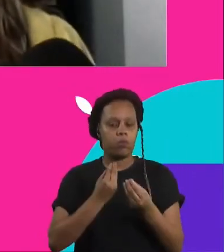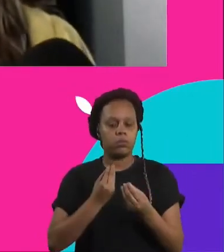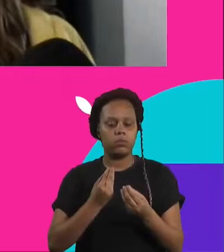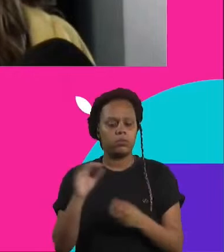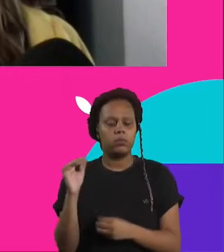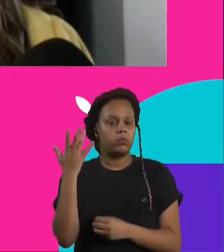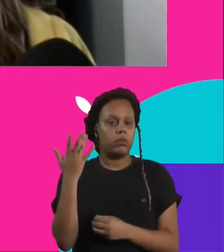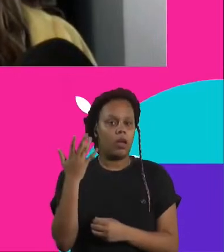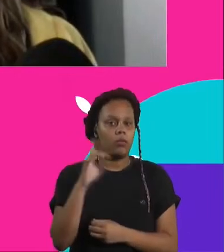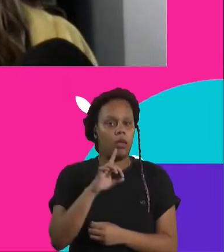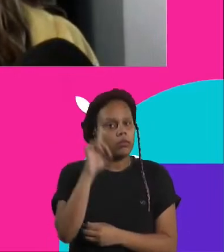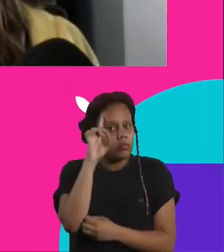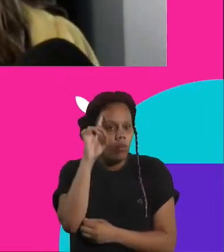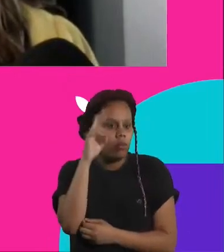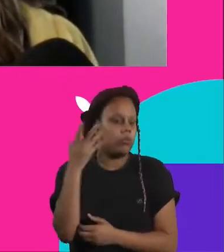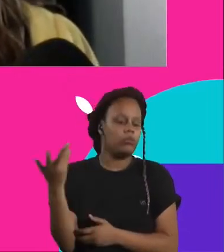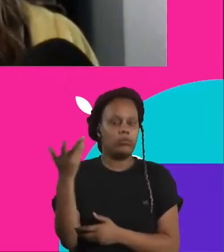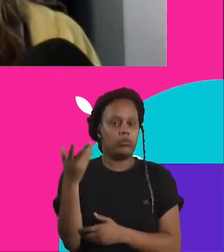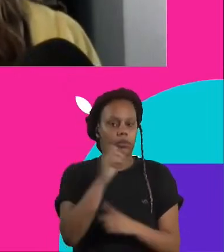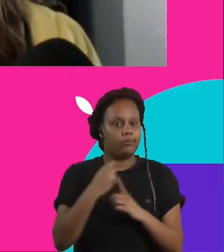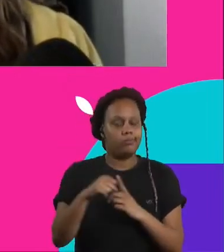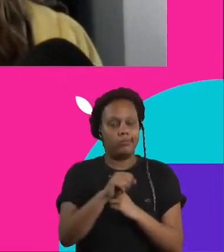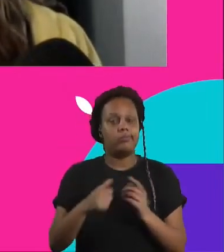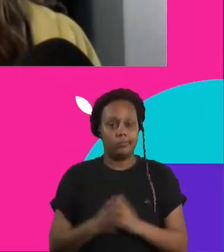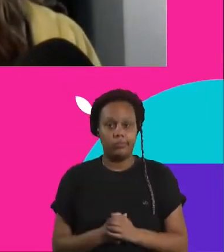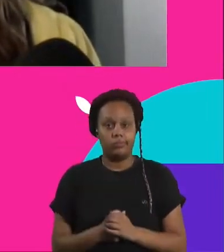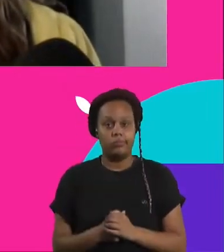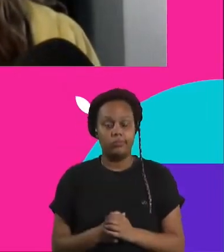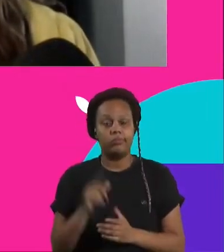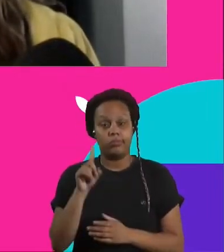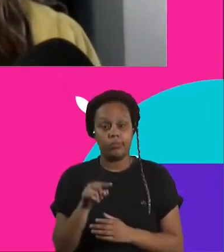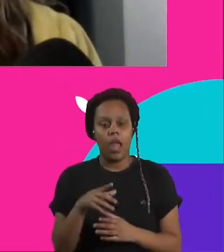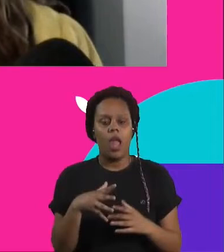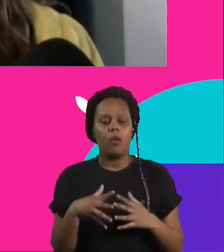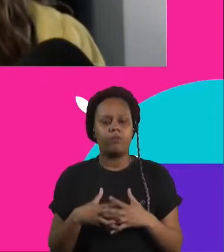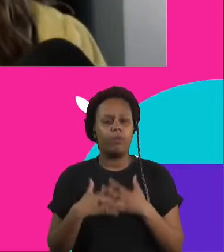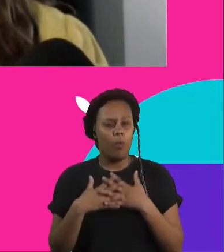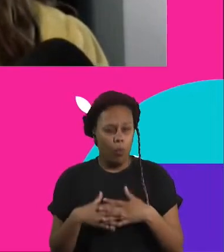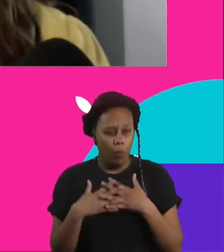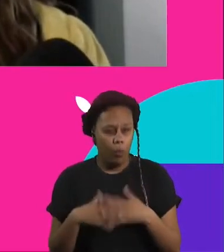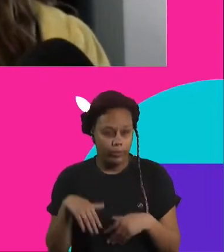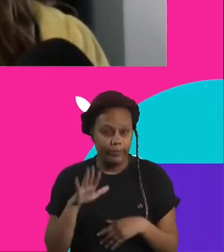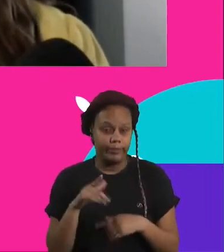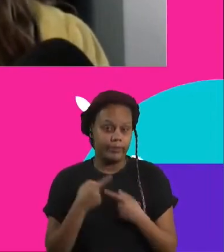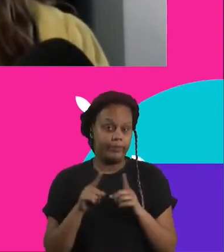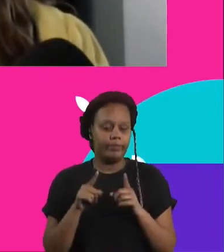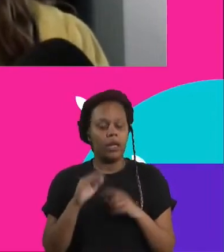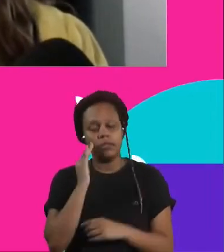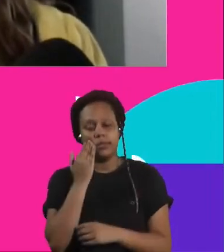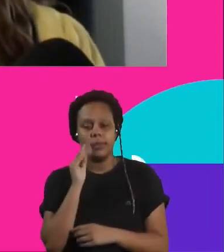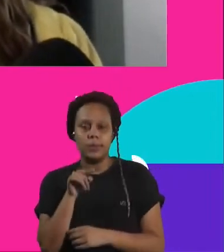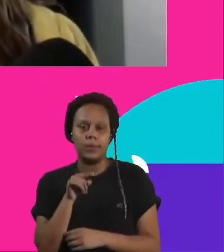no cotidiano da nossa sociedade. Isso explicado um pouco em apertada síntese. É um pouco mais complexo, mas para que a gente possa entender na prática como